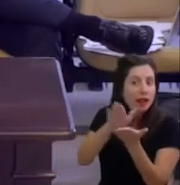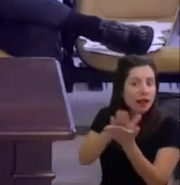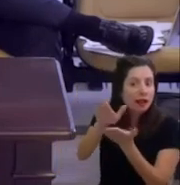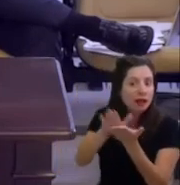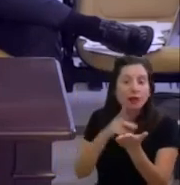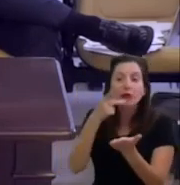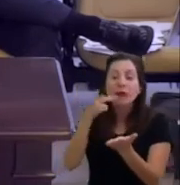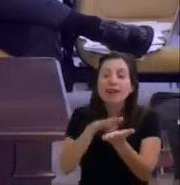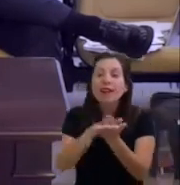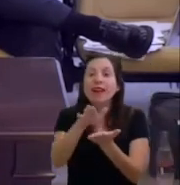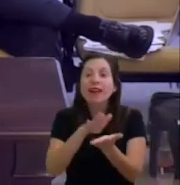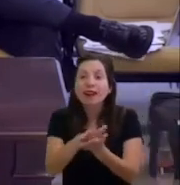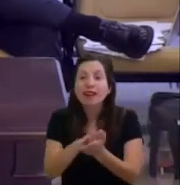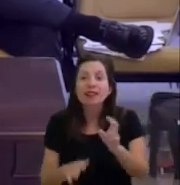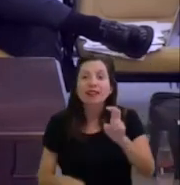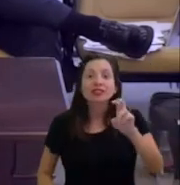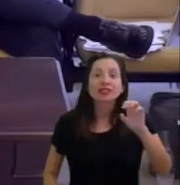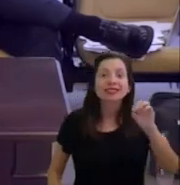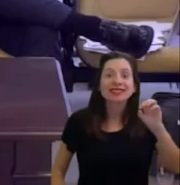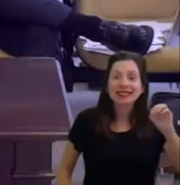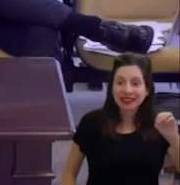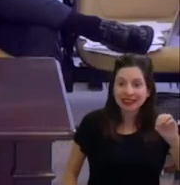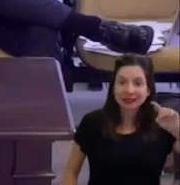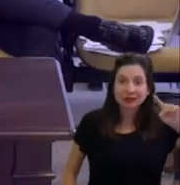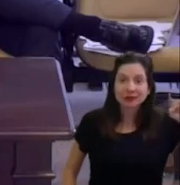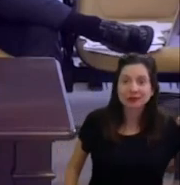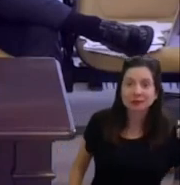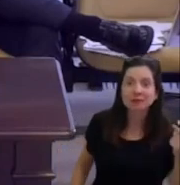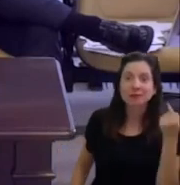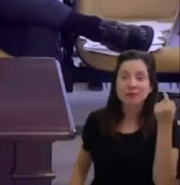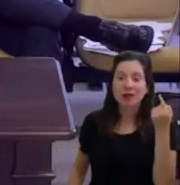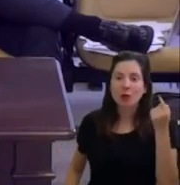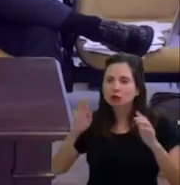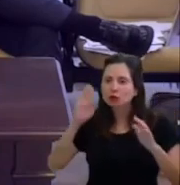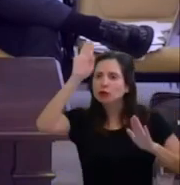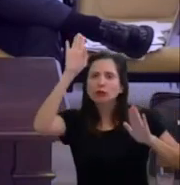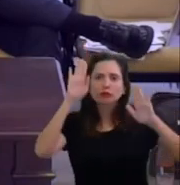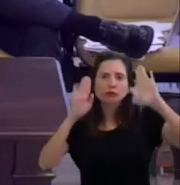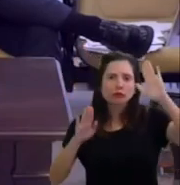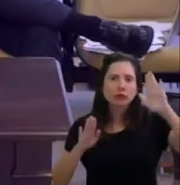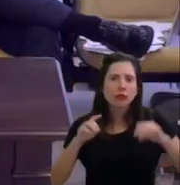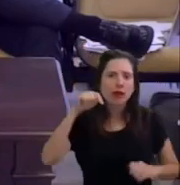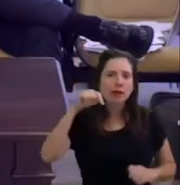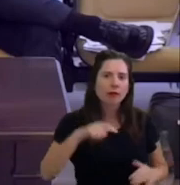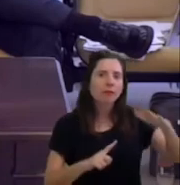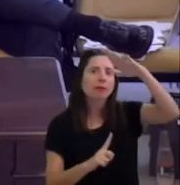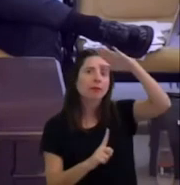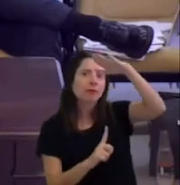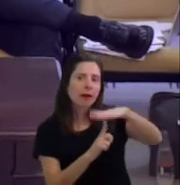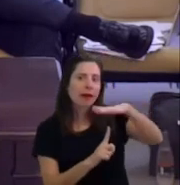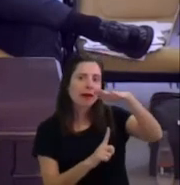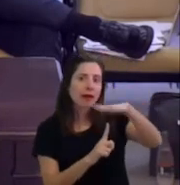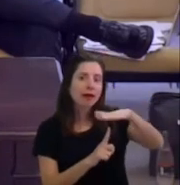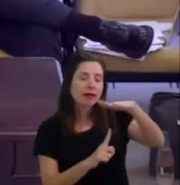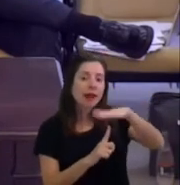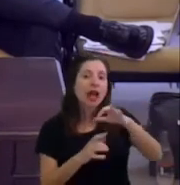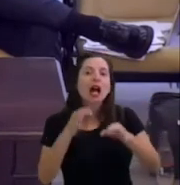aproximadamente 500 a 600 mil reais em pré-campanha para o Senado do Paraná. Esse é o teto que a Justiça,